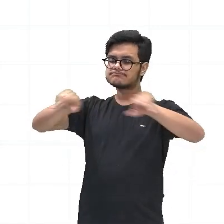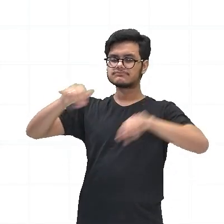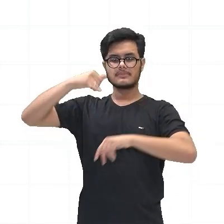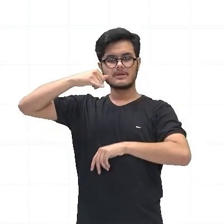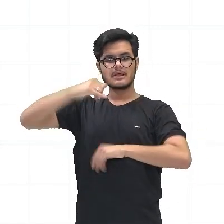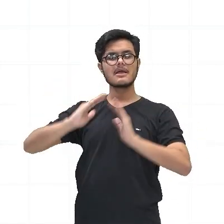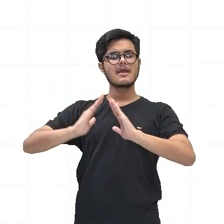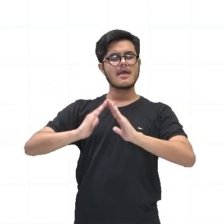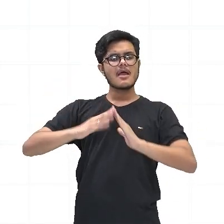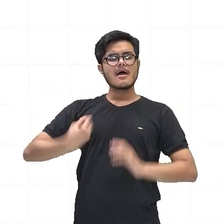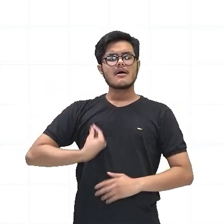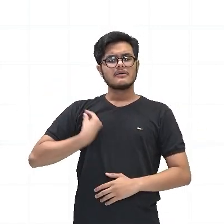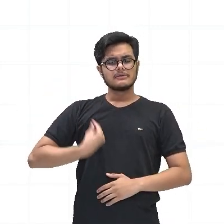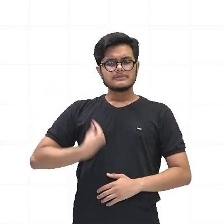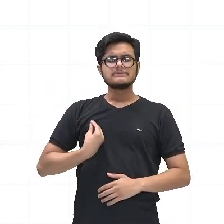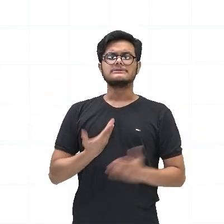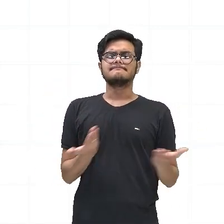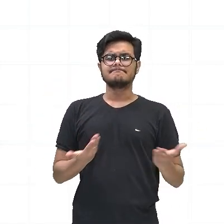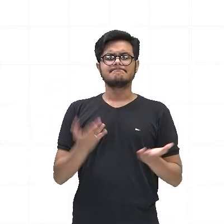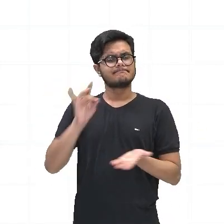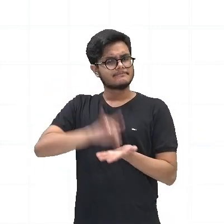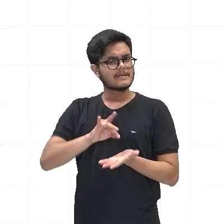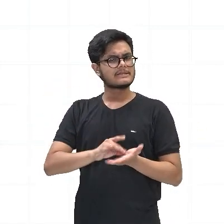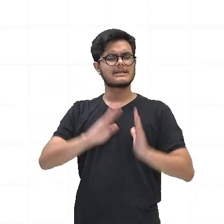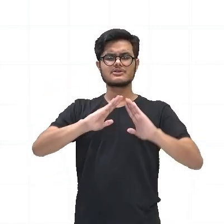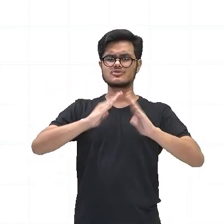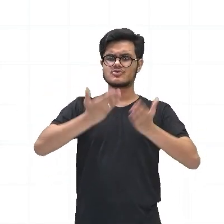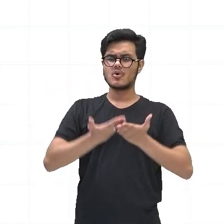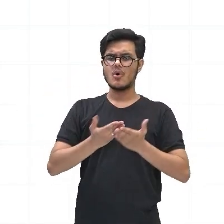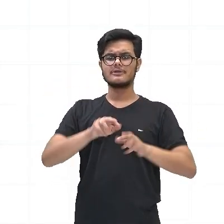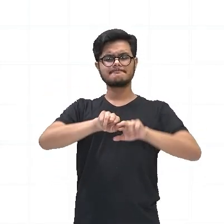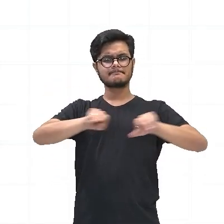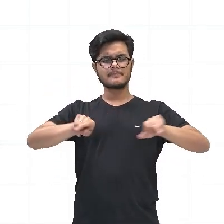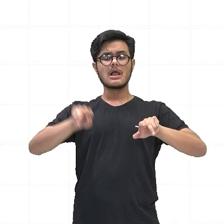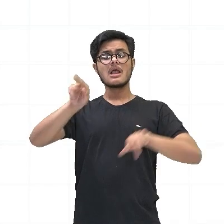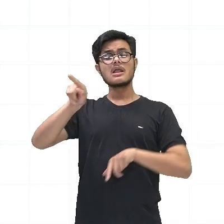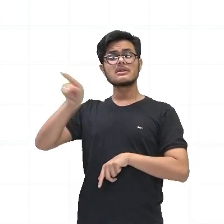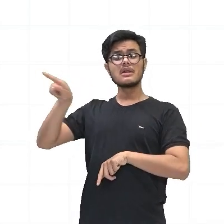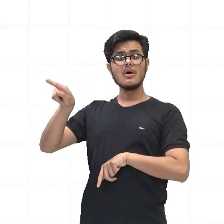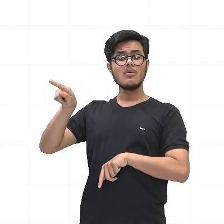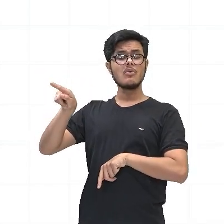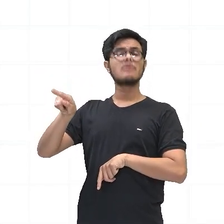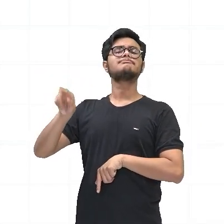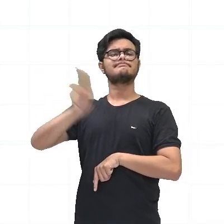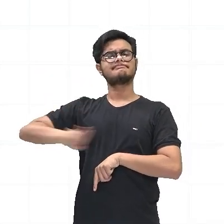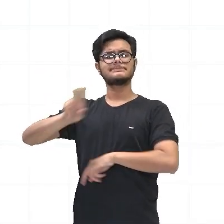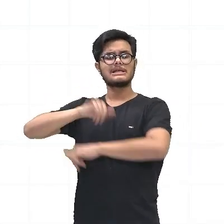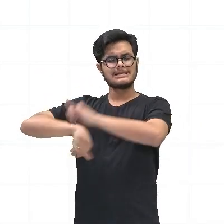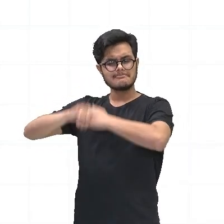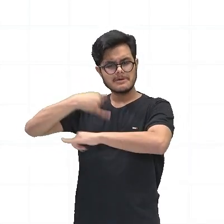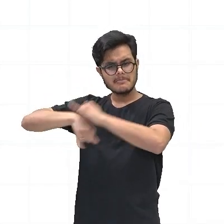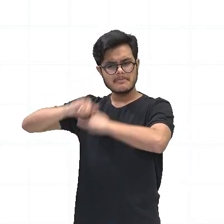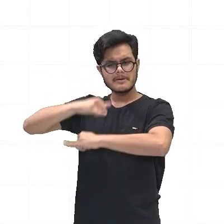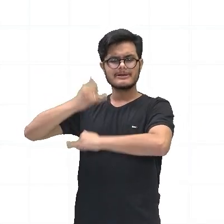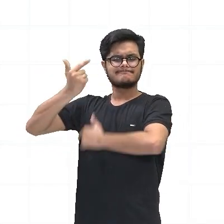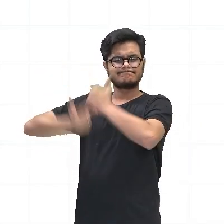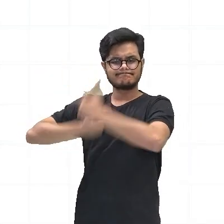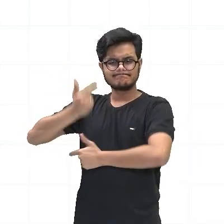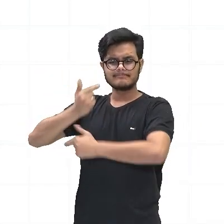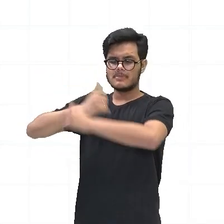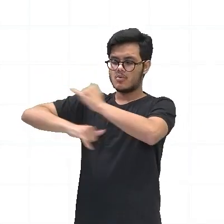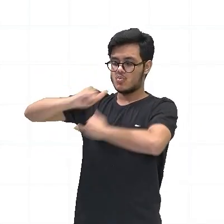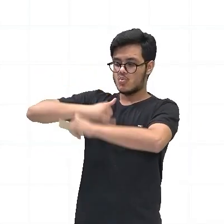nossa residência, né, na nossa escola, e esses aparelhos eles consomem watts, ou seja, eles têm aí uma